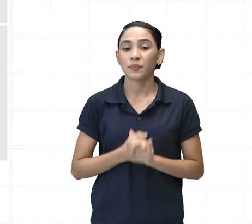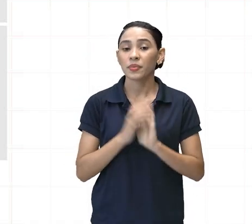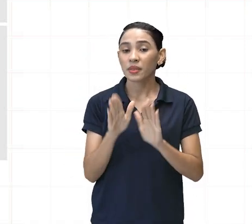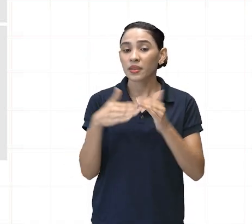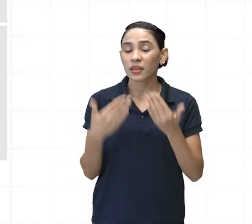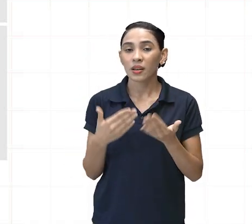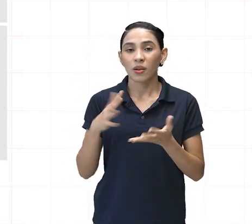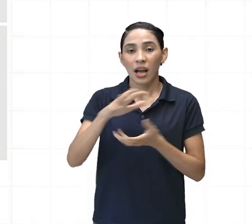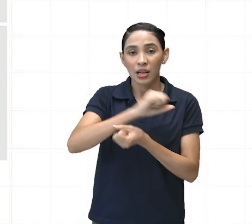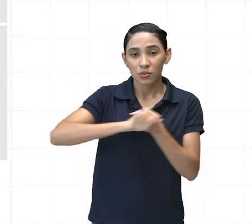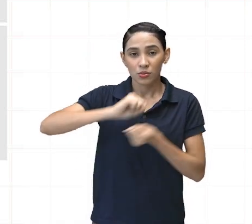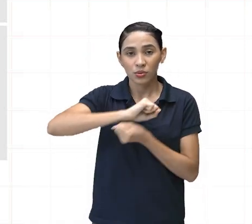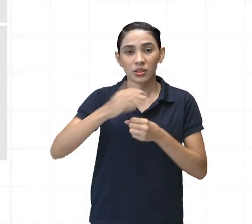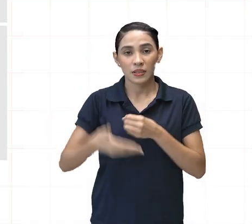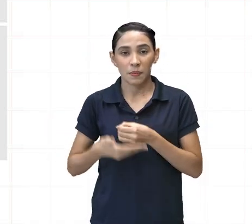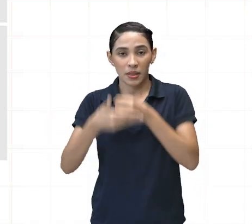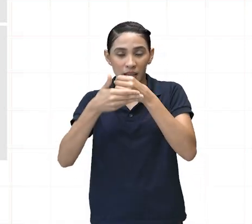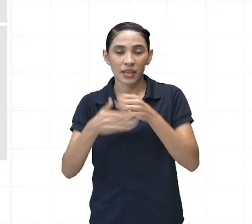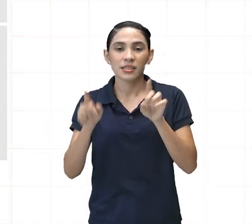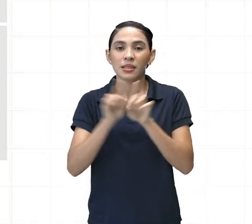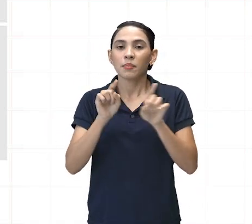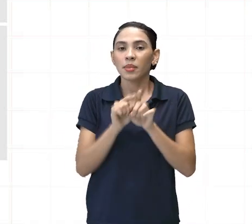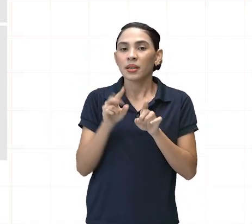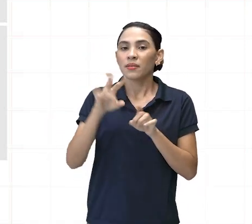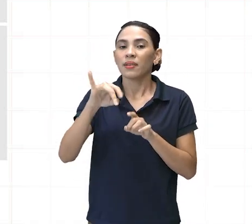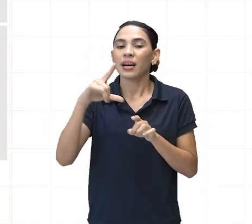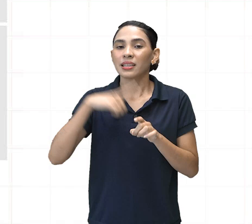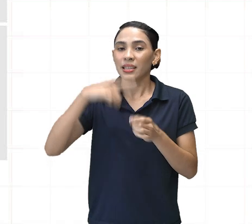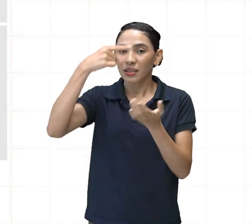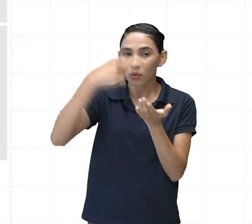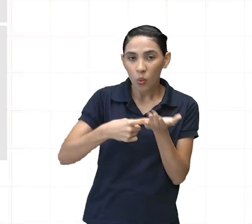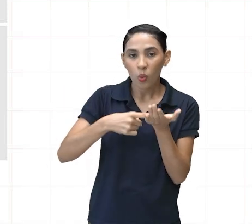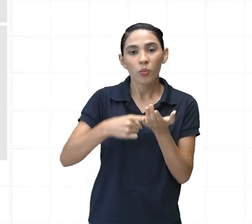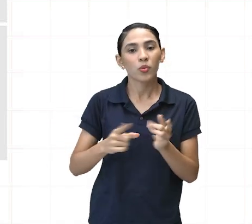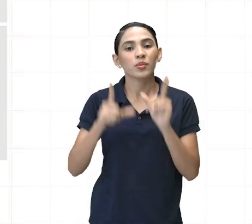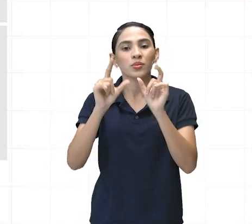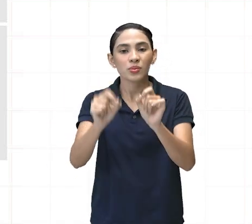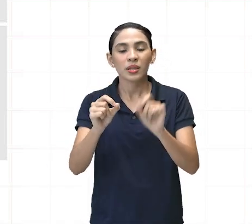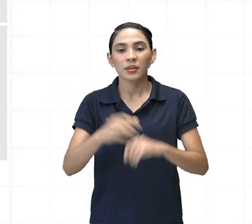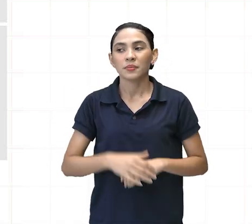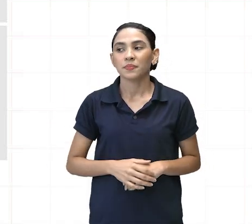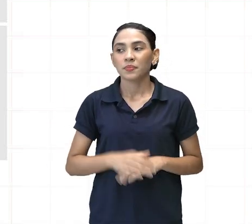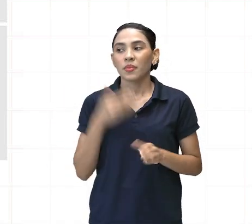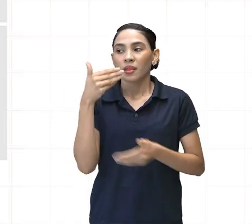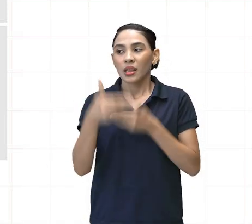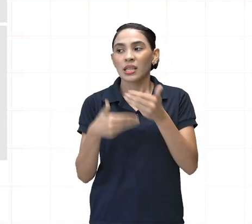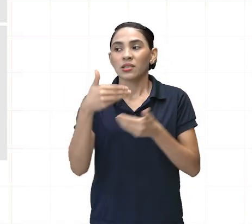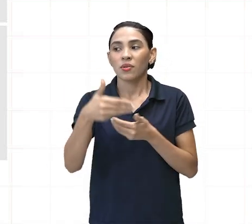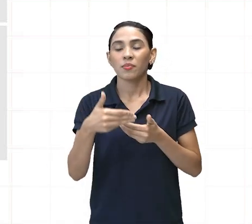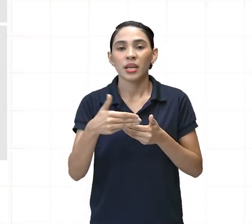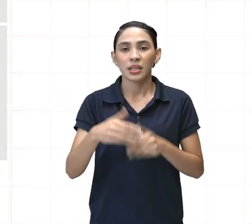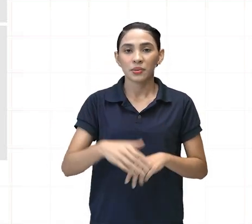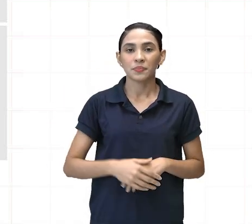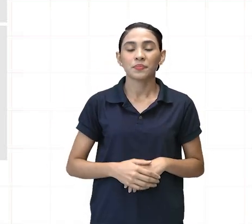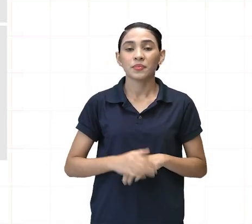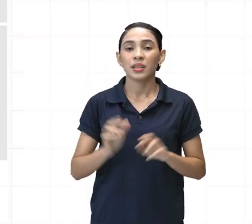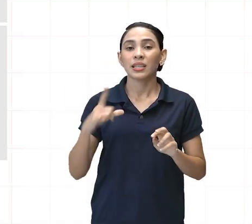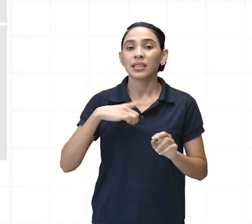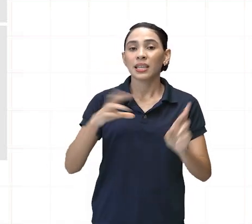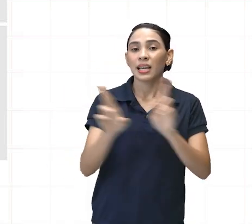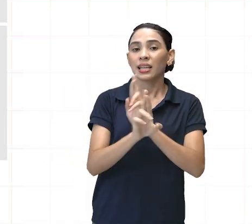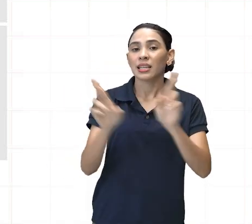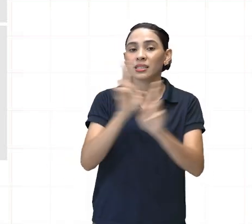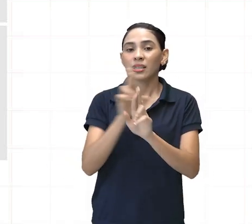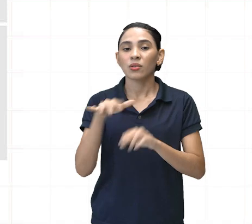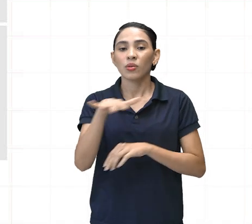Então, a sustentabilidade, né, ela vai estar comprometida com o desenvolvimento relacionado